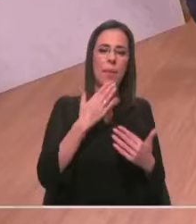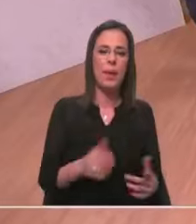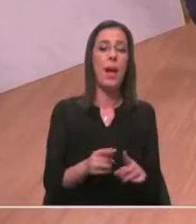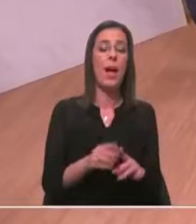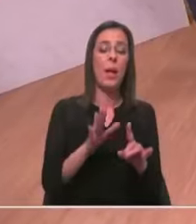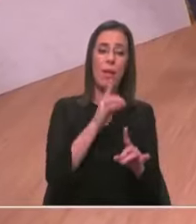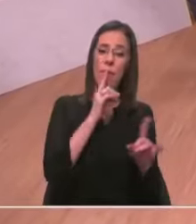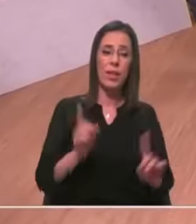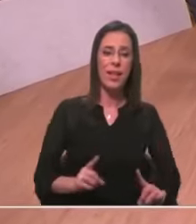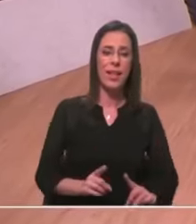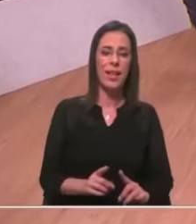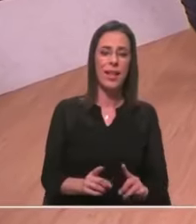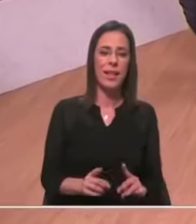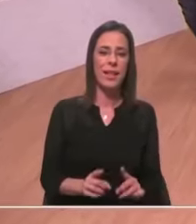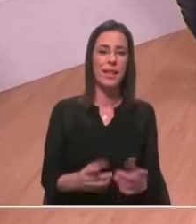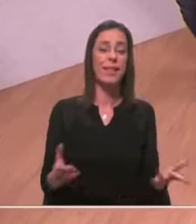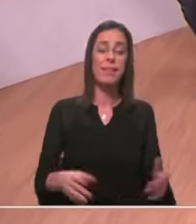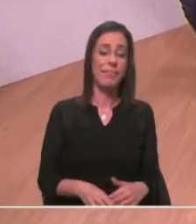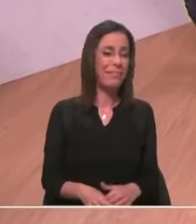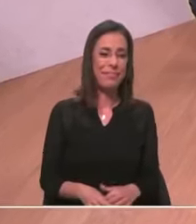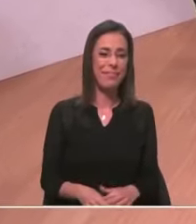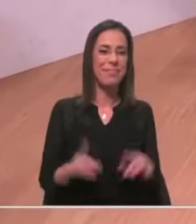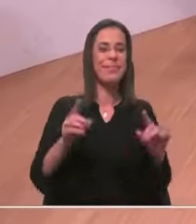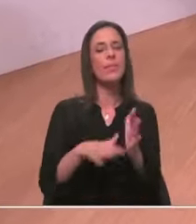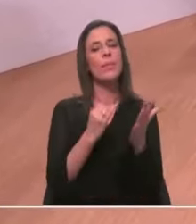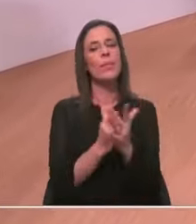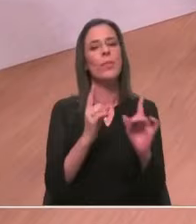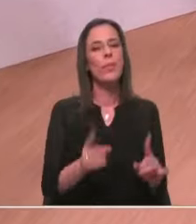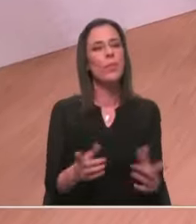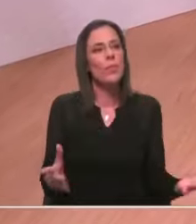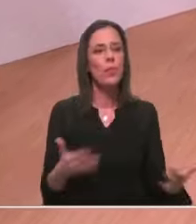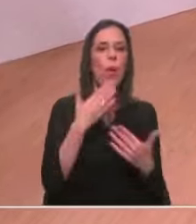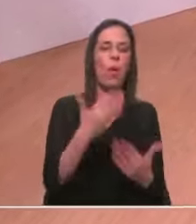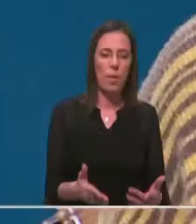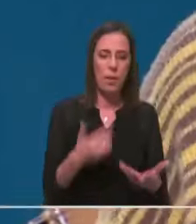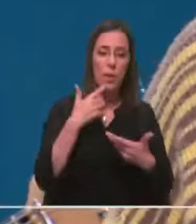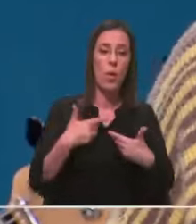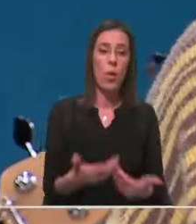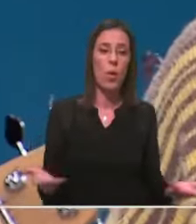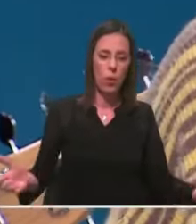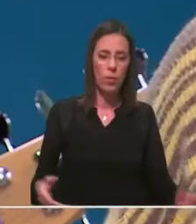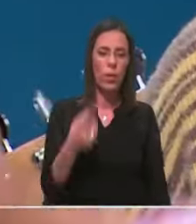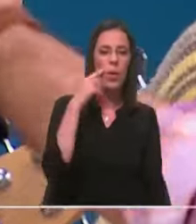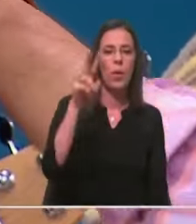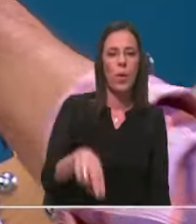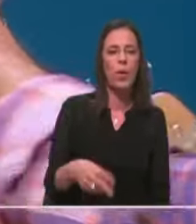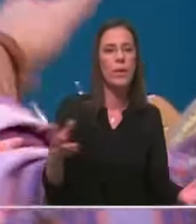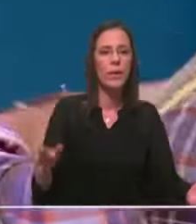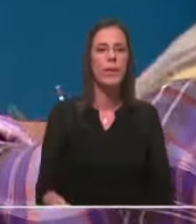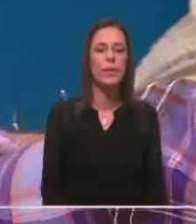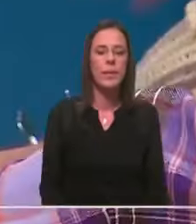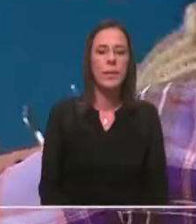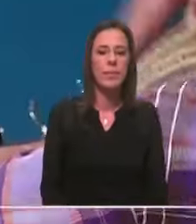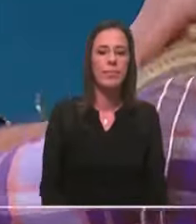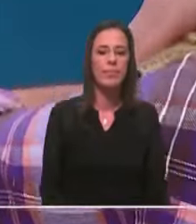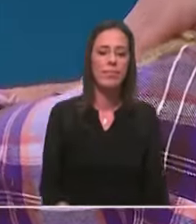Olha, e não fiques caladinho. Não, olha, é só vou fazer a história aqui convosco e obrigado pelo convite. Eu já conheço este menino já